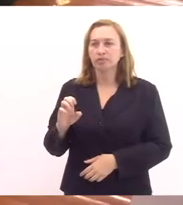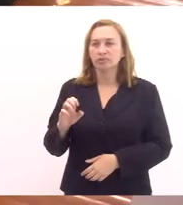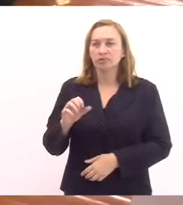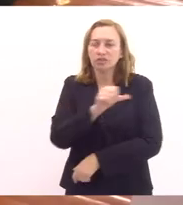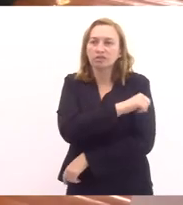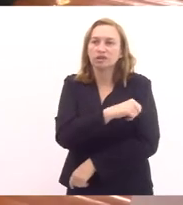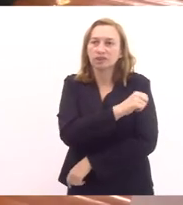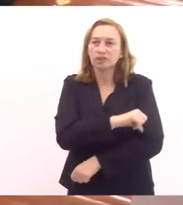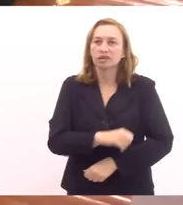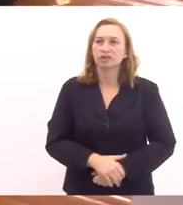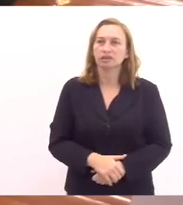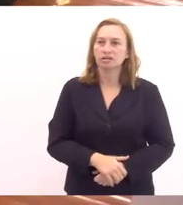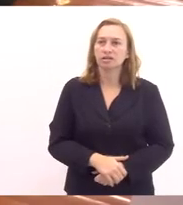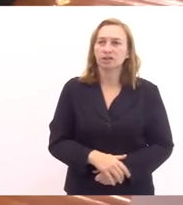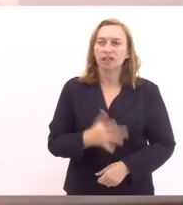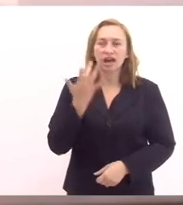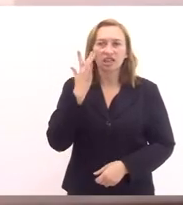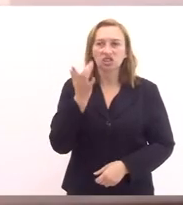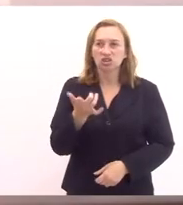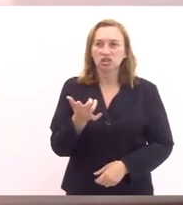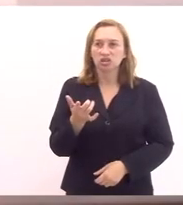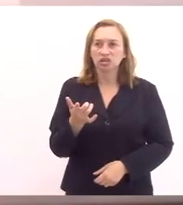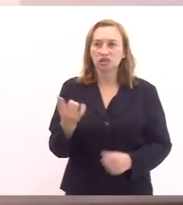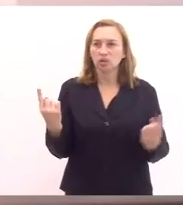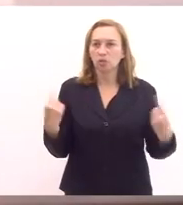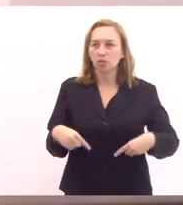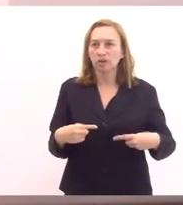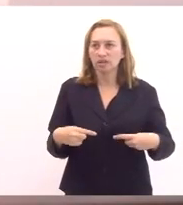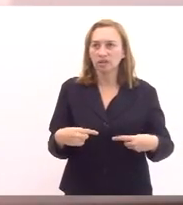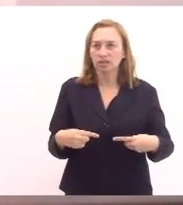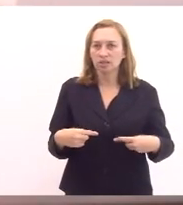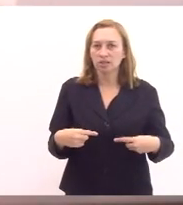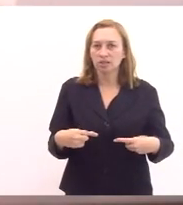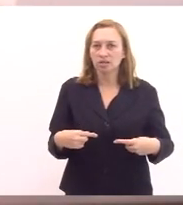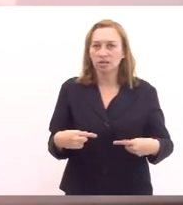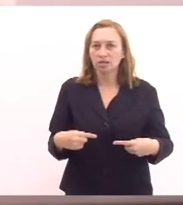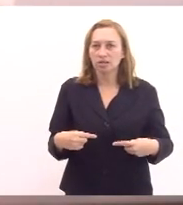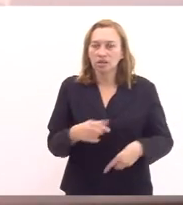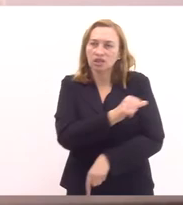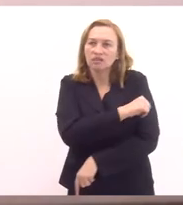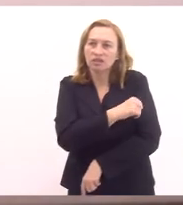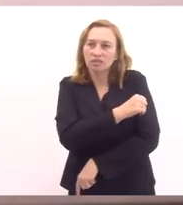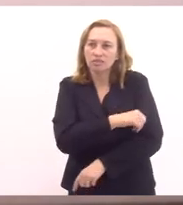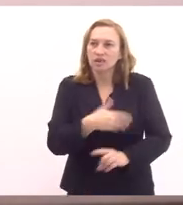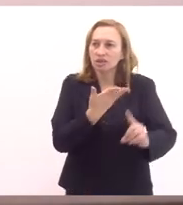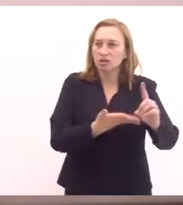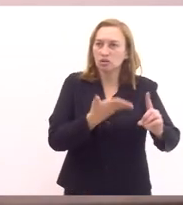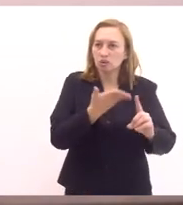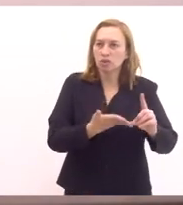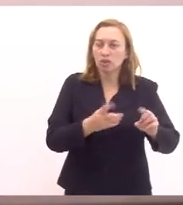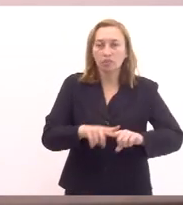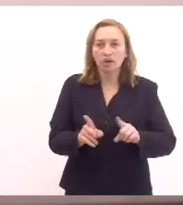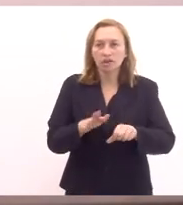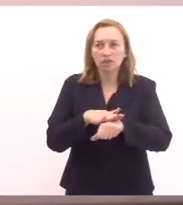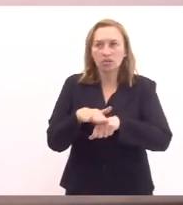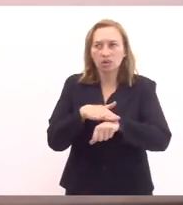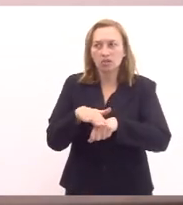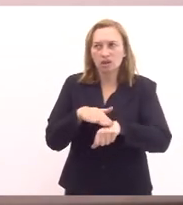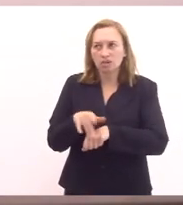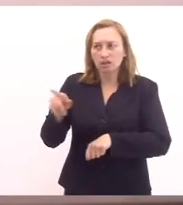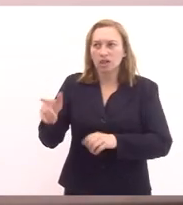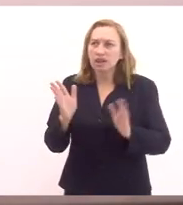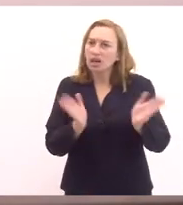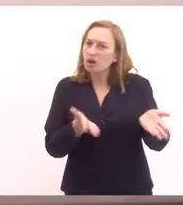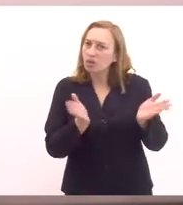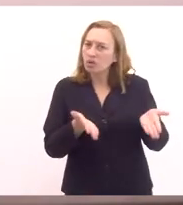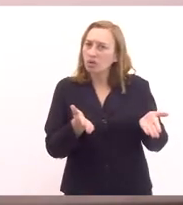Rejane e ela achava que era a Vilma competição entre a questão das doulas mais longe uma grande conversa com ela e